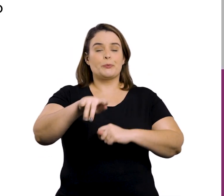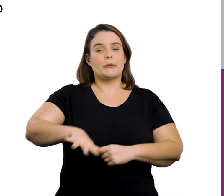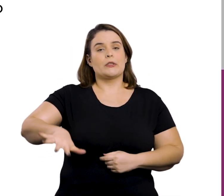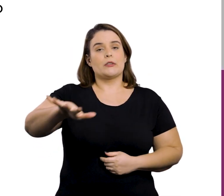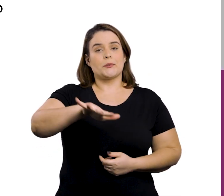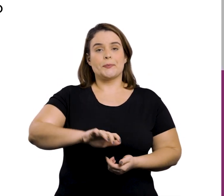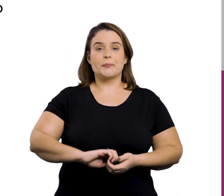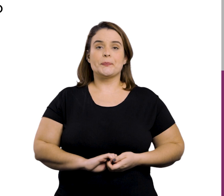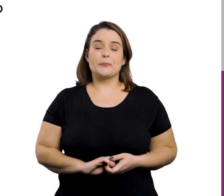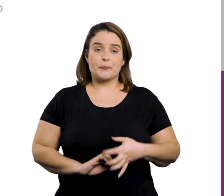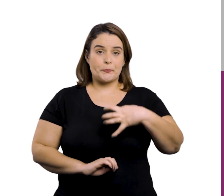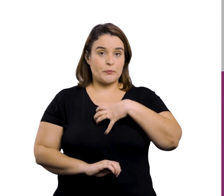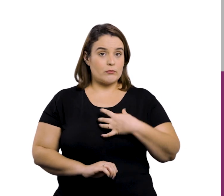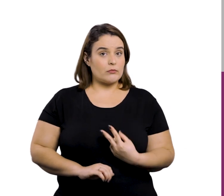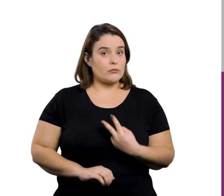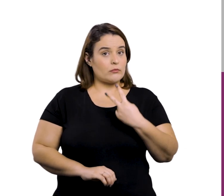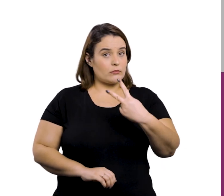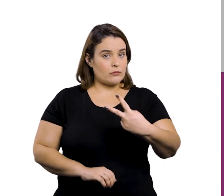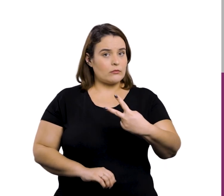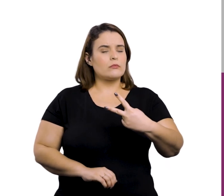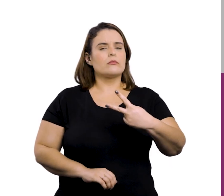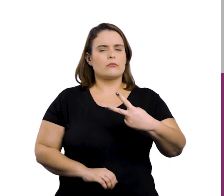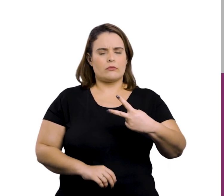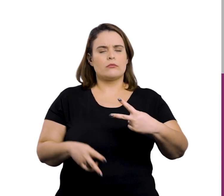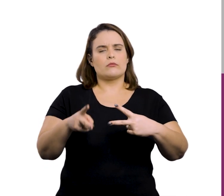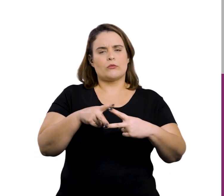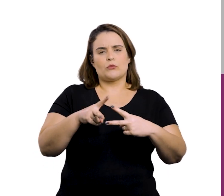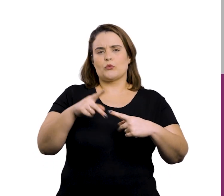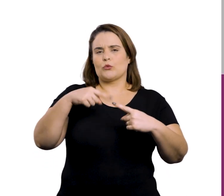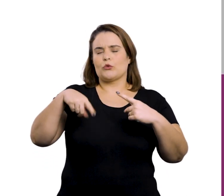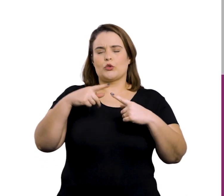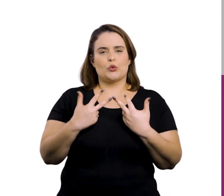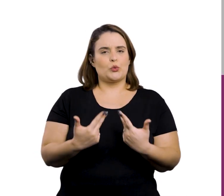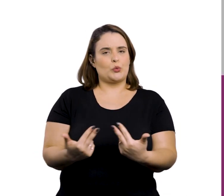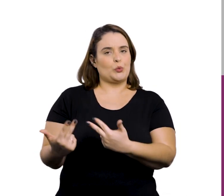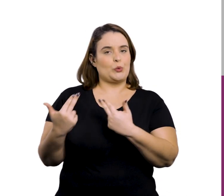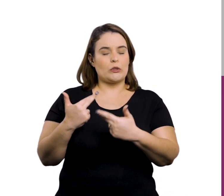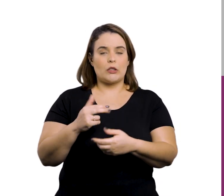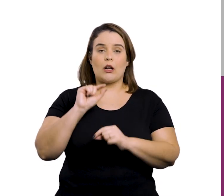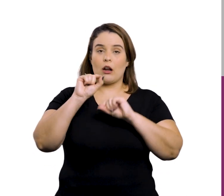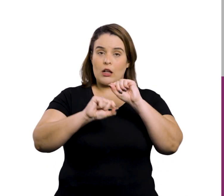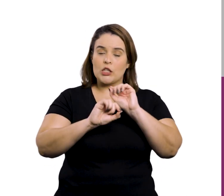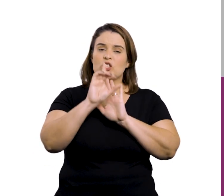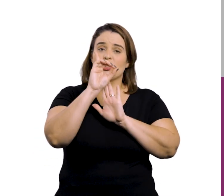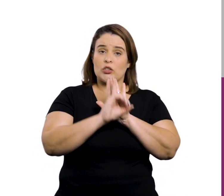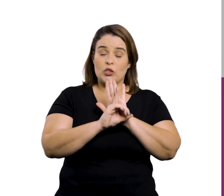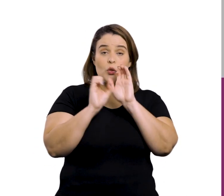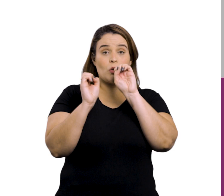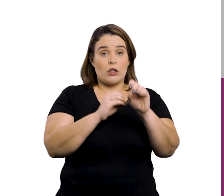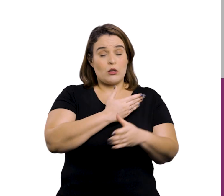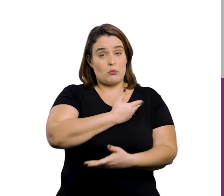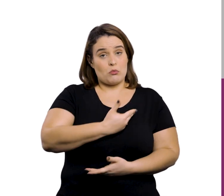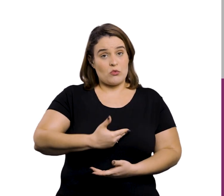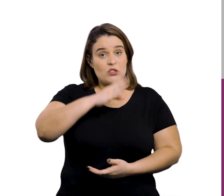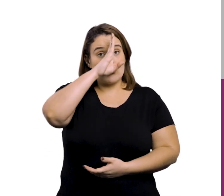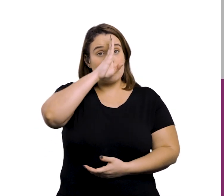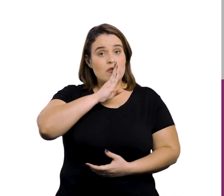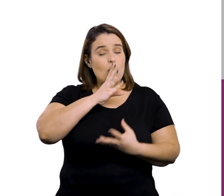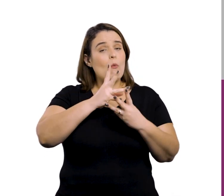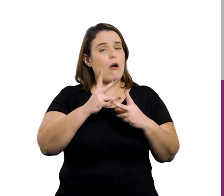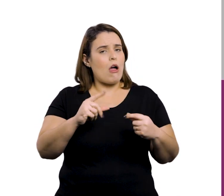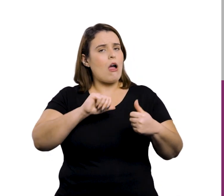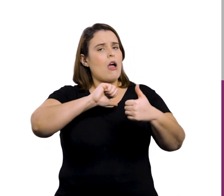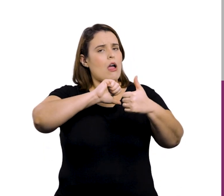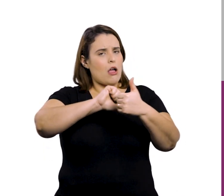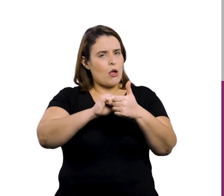da economia de mercado. Os dois tipos de barbárie têm o mesmo efeito: a dissolução do direito à